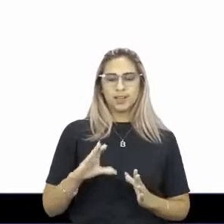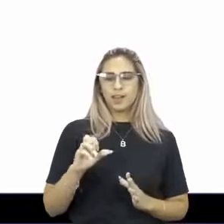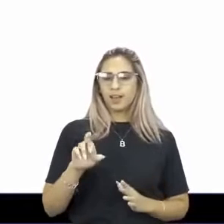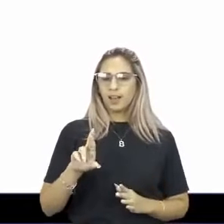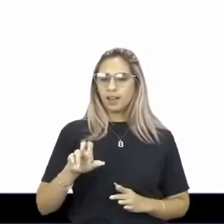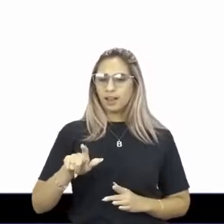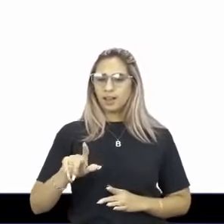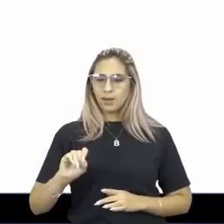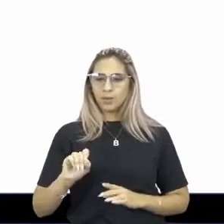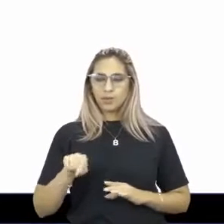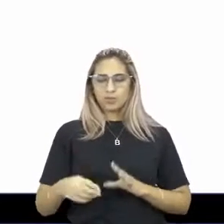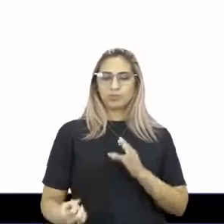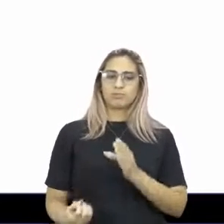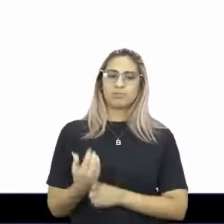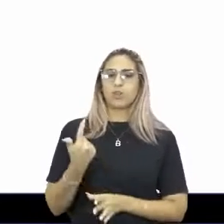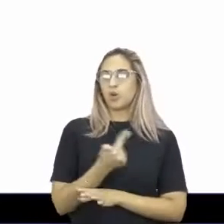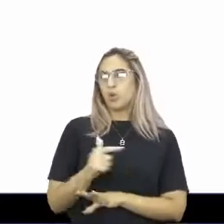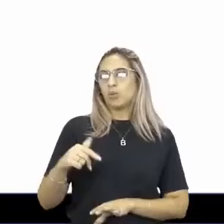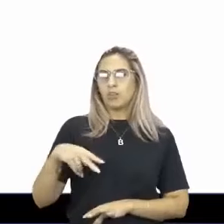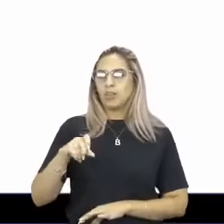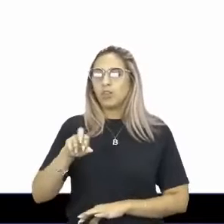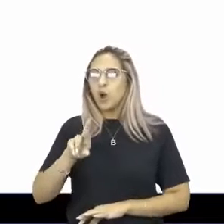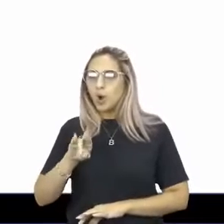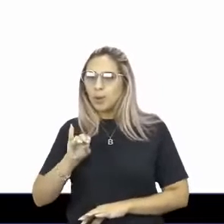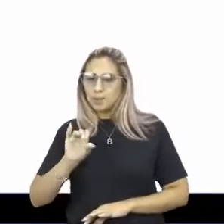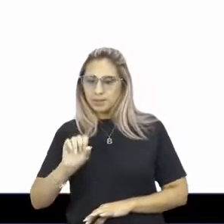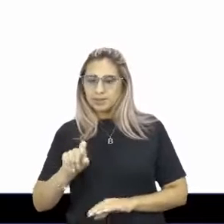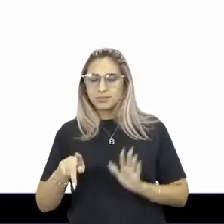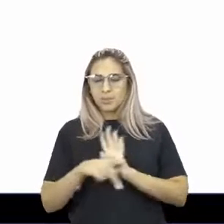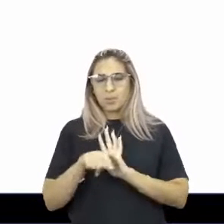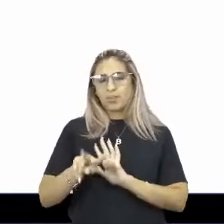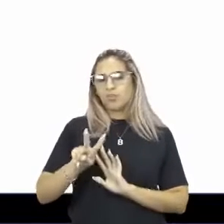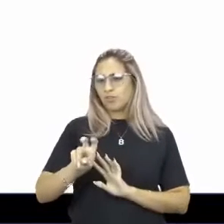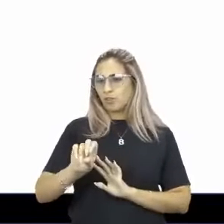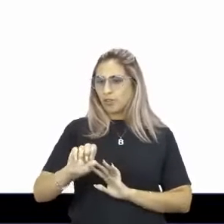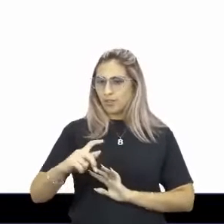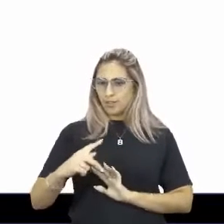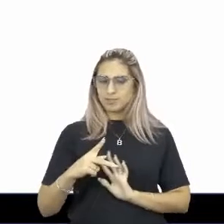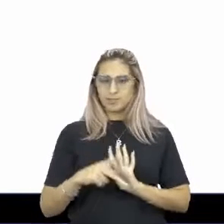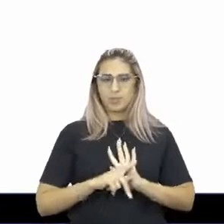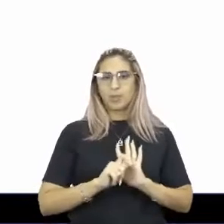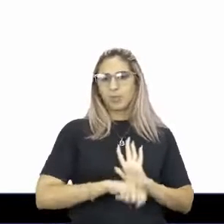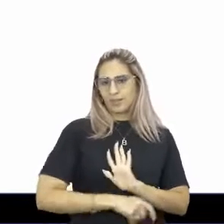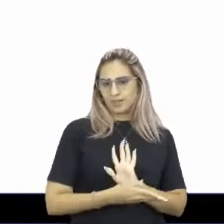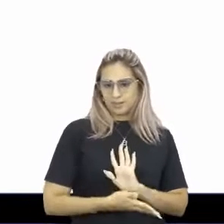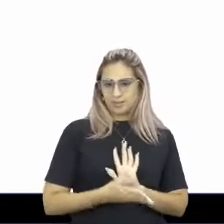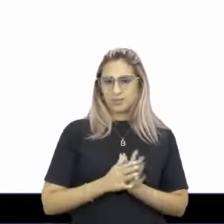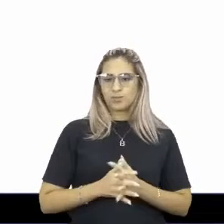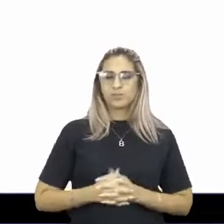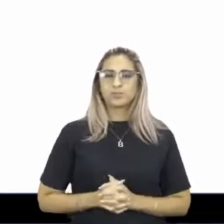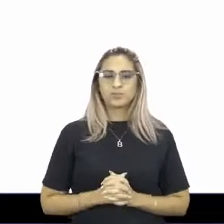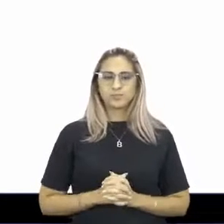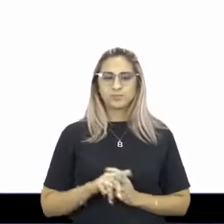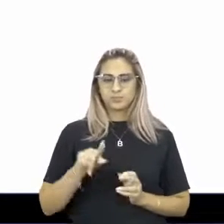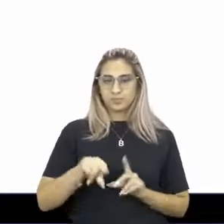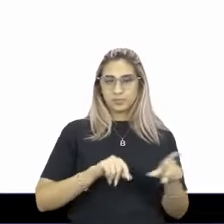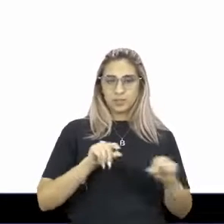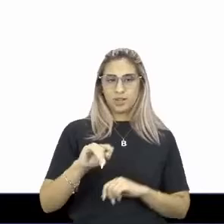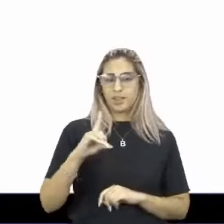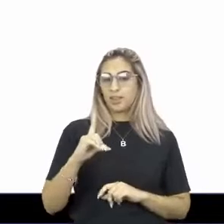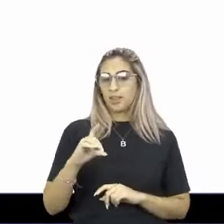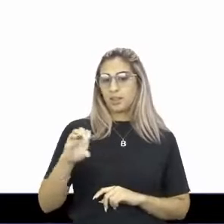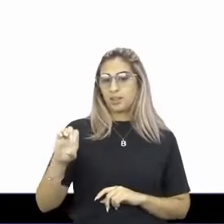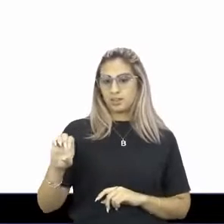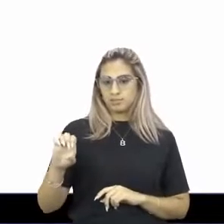efetivo, vai seguir outras normas estabelecidas lá pela VUNESP. Aqui é para fins de contratação. Então vamos lá, ele vai selecionar a